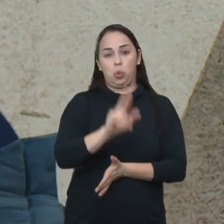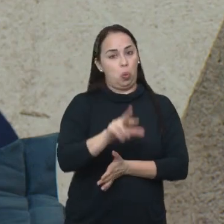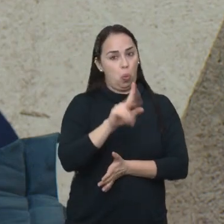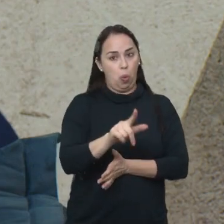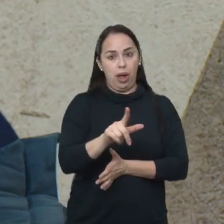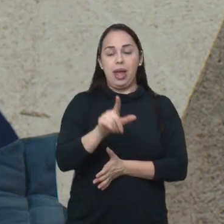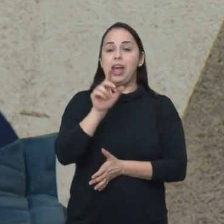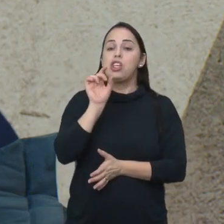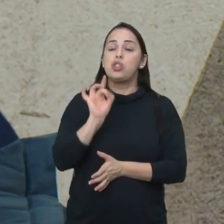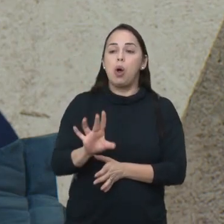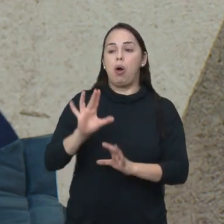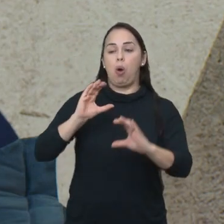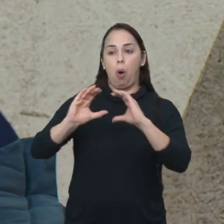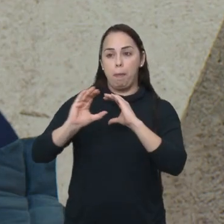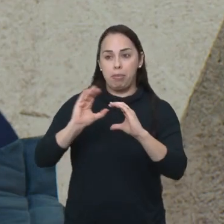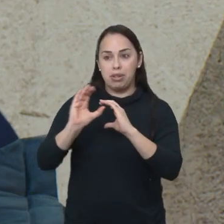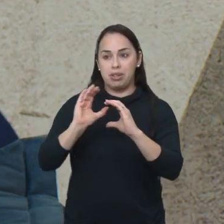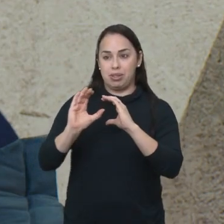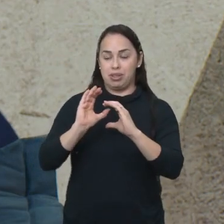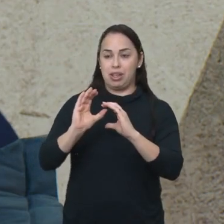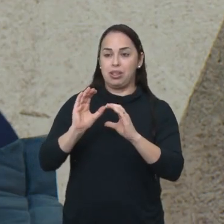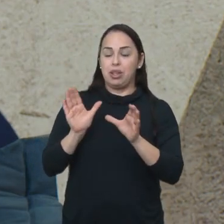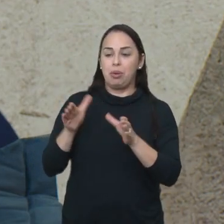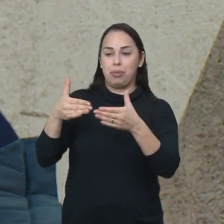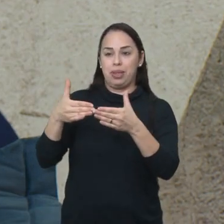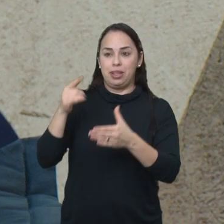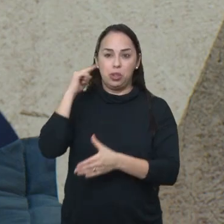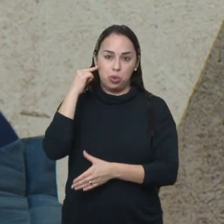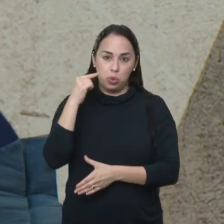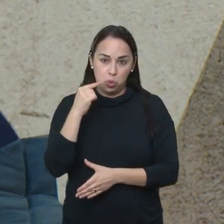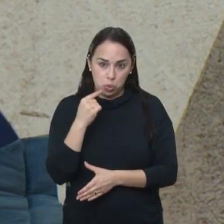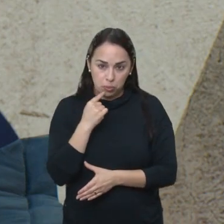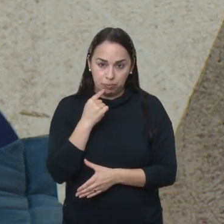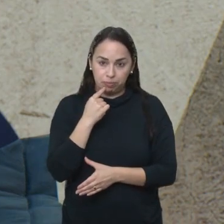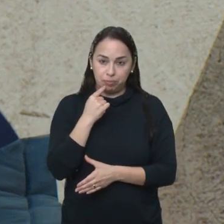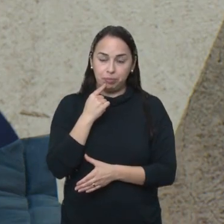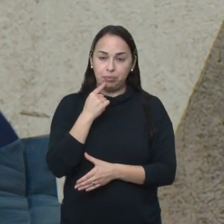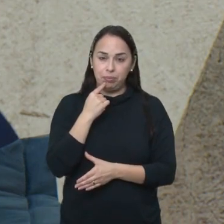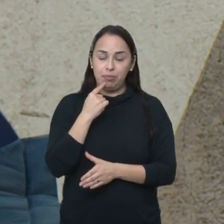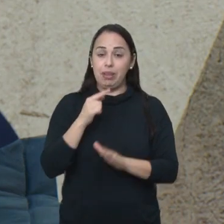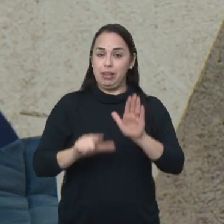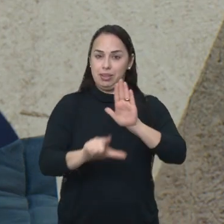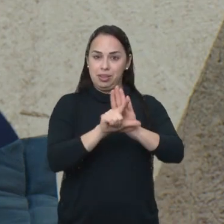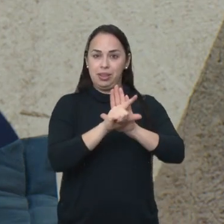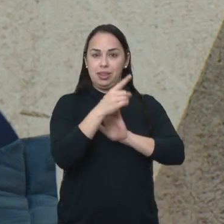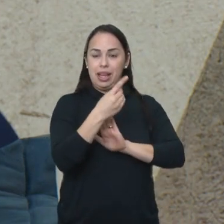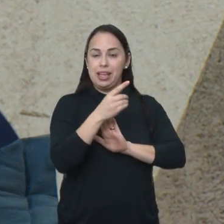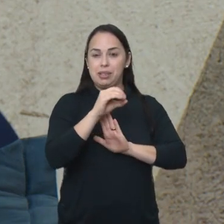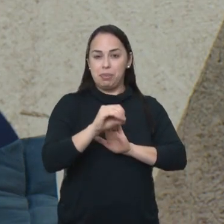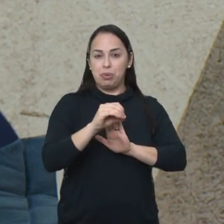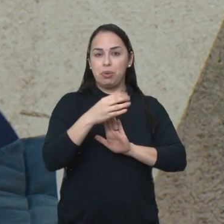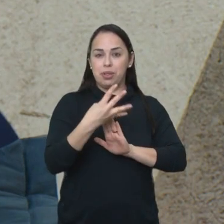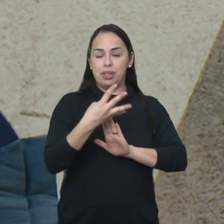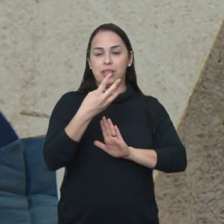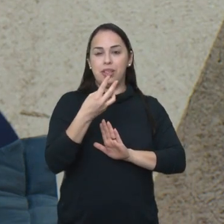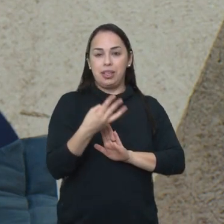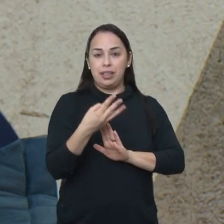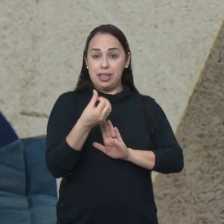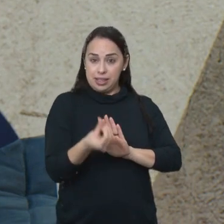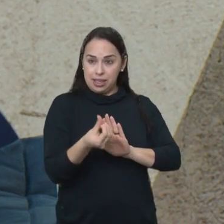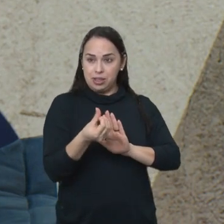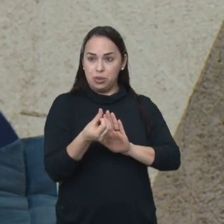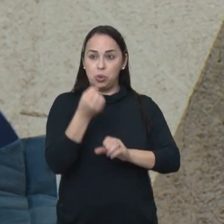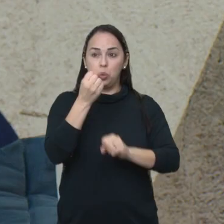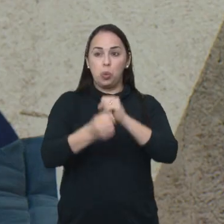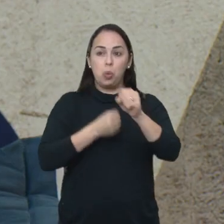Libras é reconhecida como meio de comunicação e expressão das comunidades surdas brasileiras, segundo a Lei 10.436